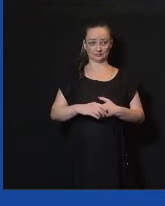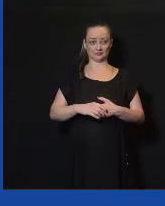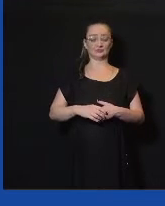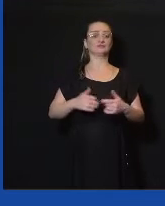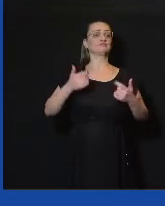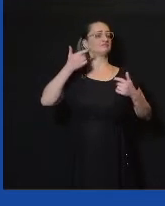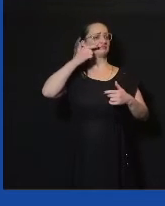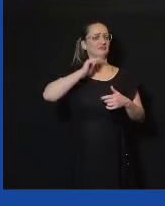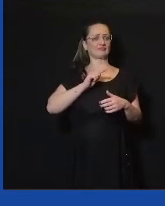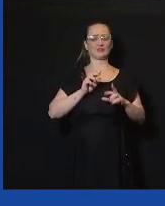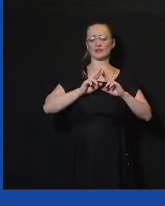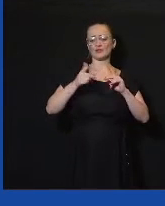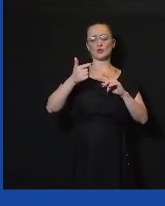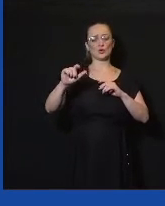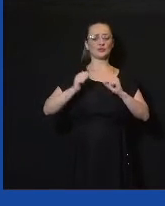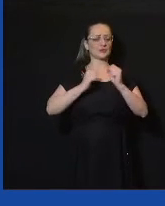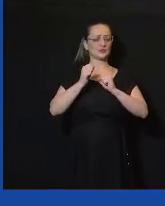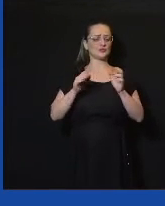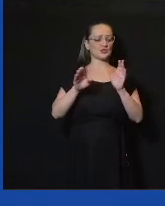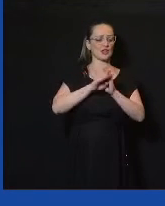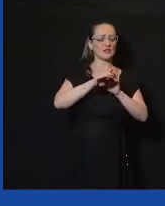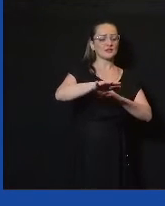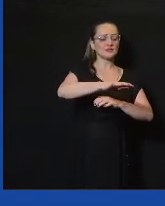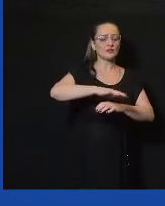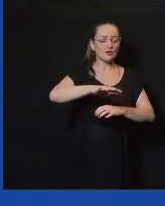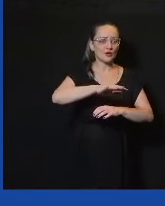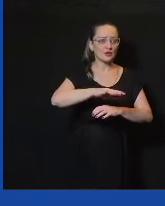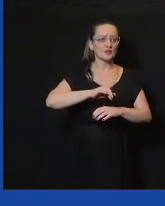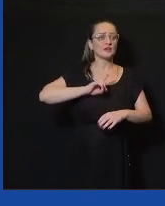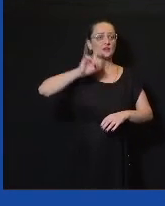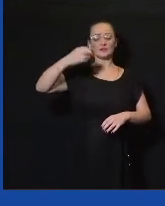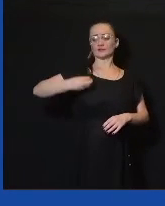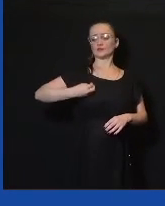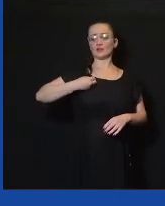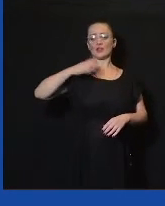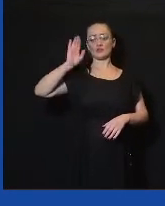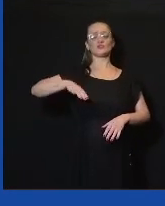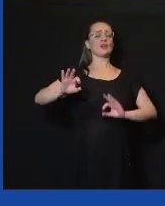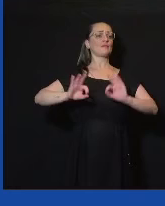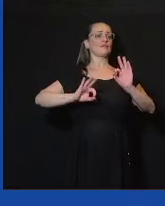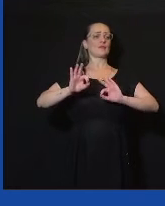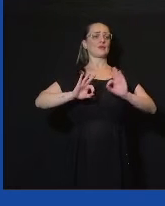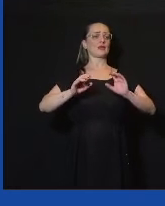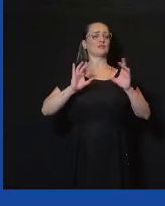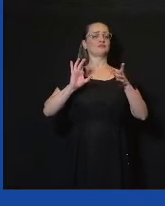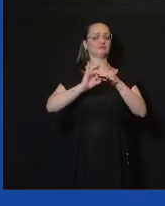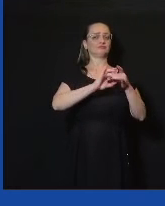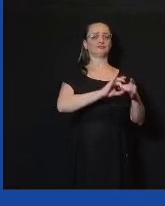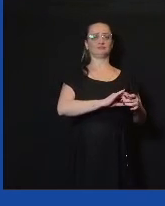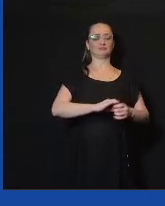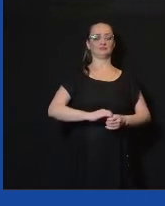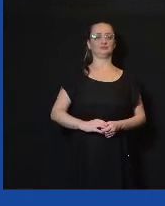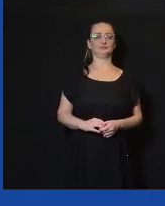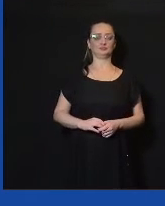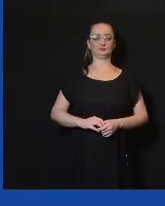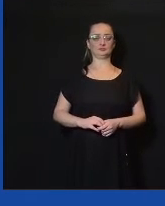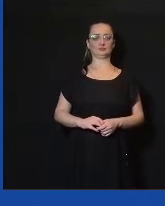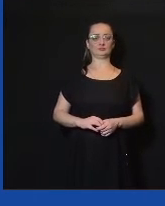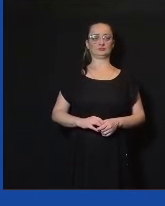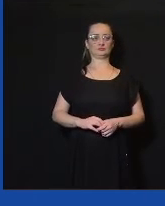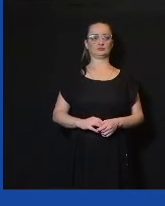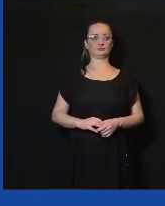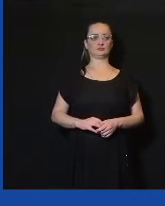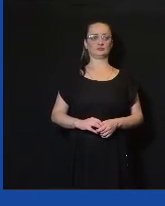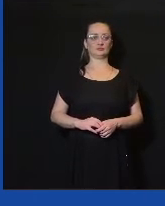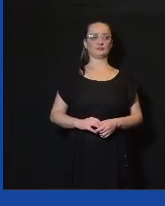quando nenhuma empresa sabia como chegar nesse território, ele estava lá montando essa rede de ovo